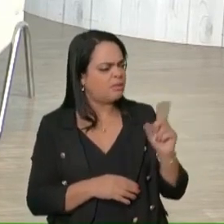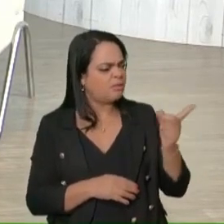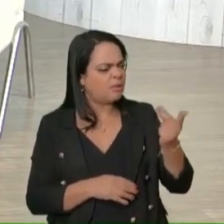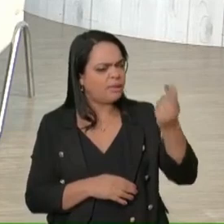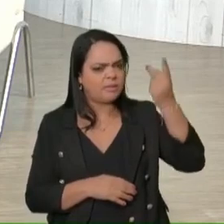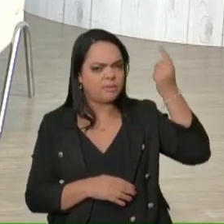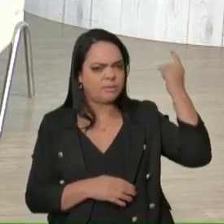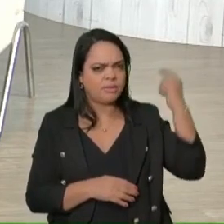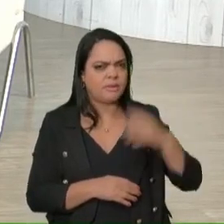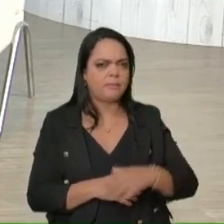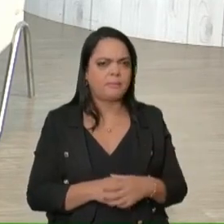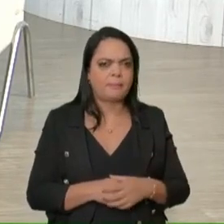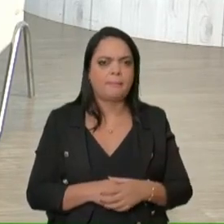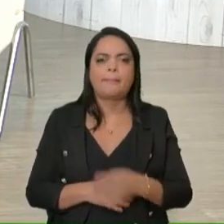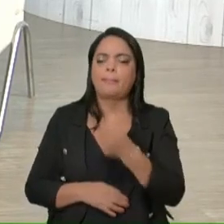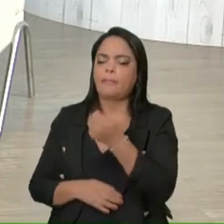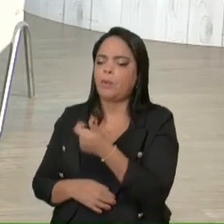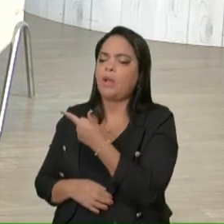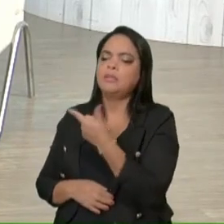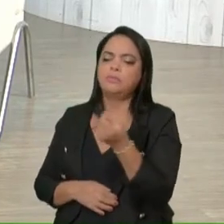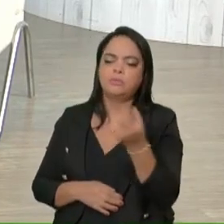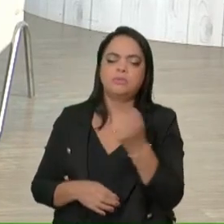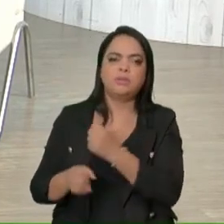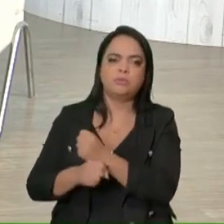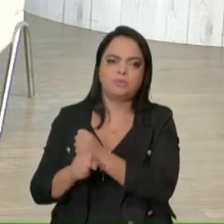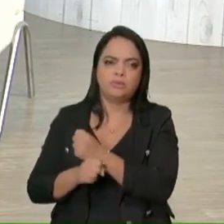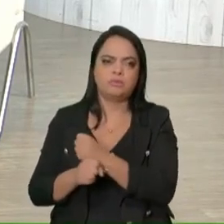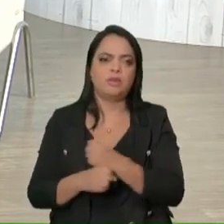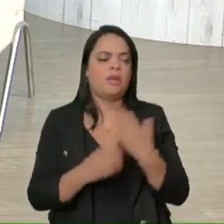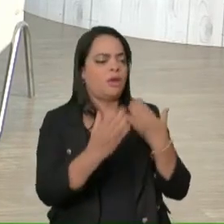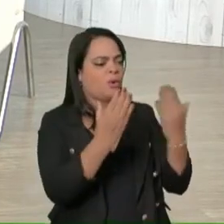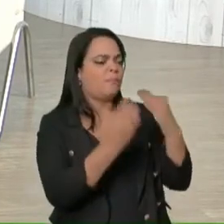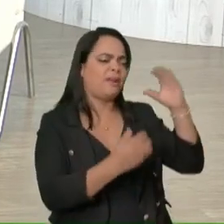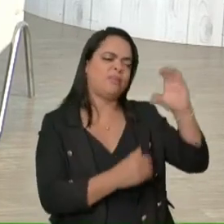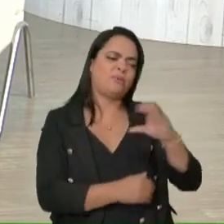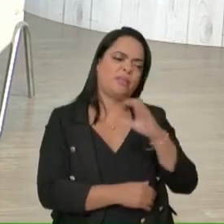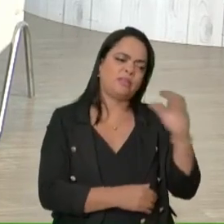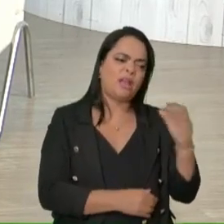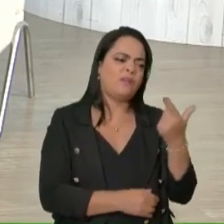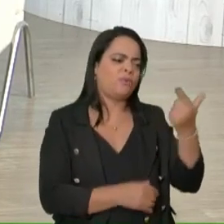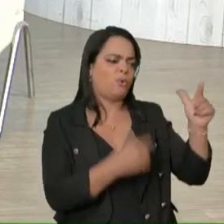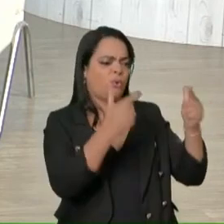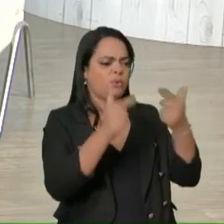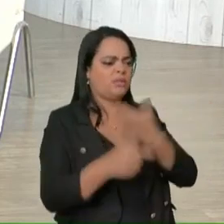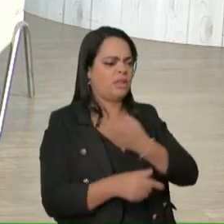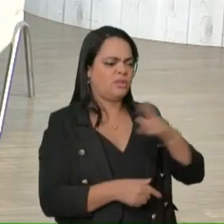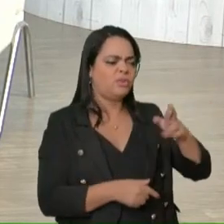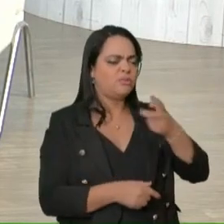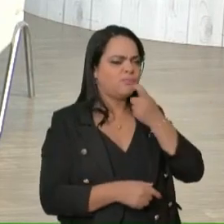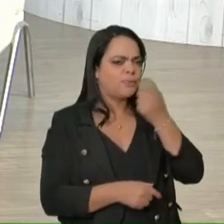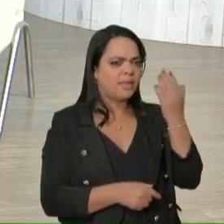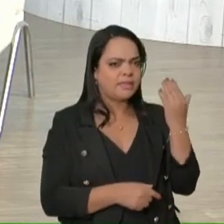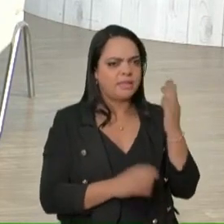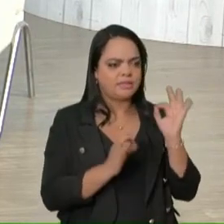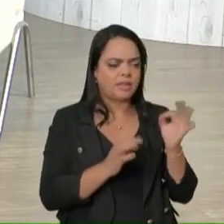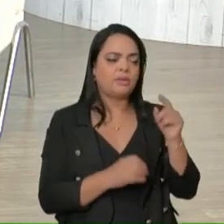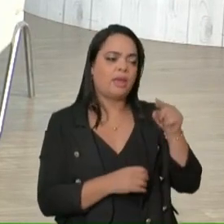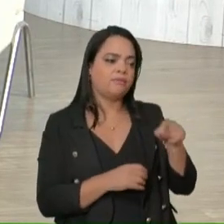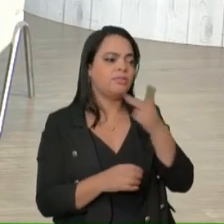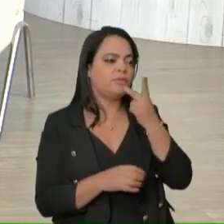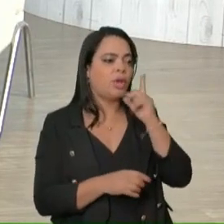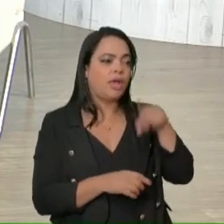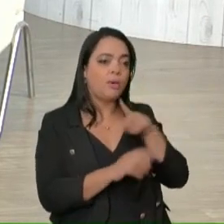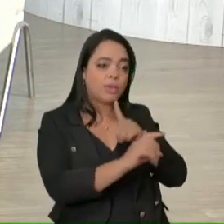tanto tempo Quase, assim, né? sim, quase 200 anos. Quase 200 anos em relação ao Se acha que catolicismo, outras religiões. Aí vale destacar, como você bem disse,